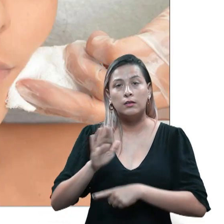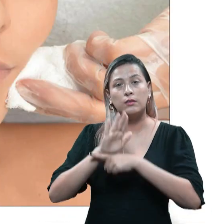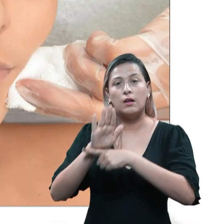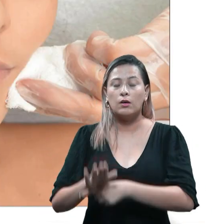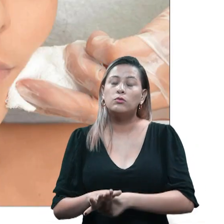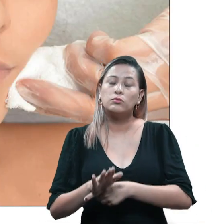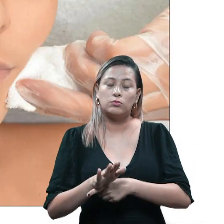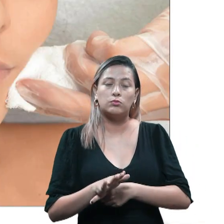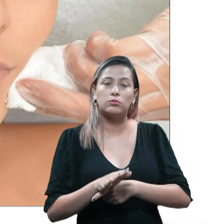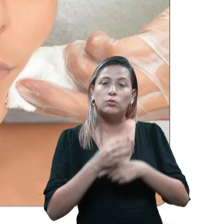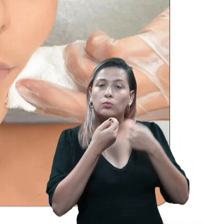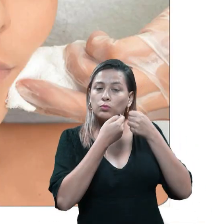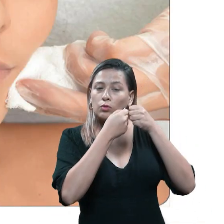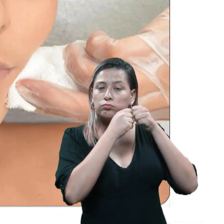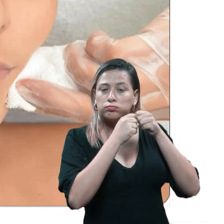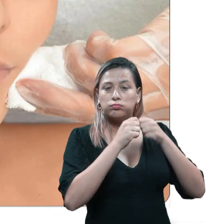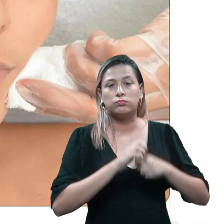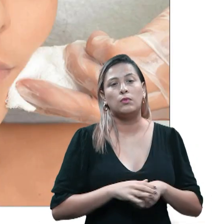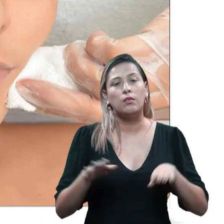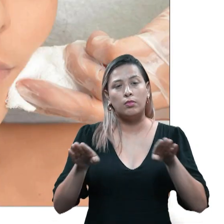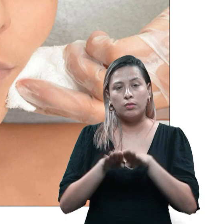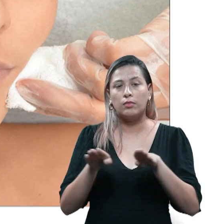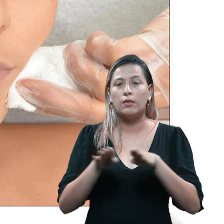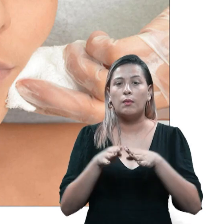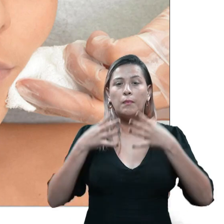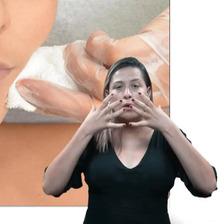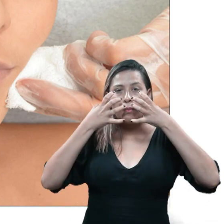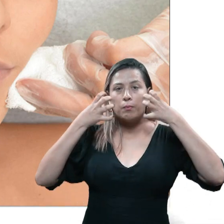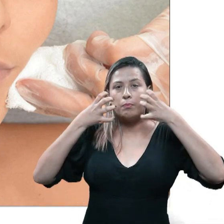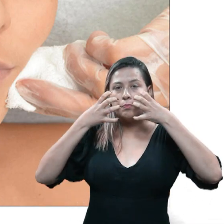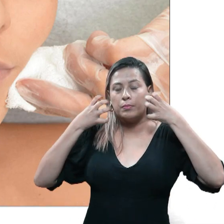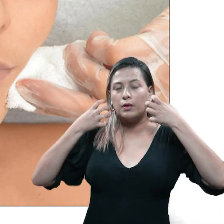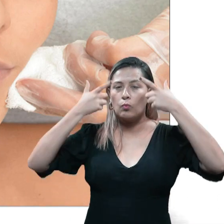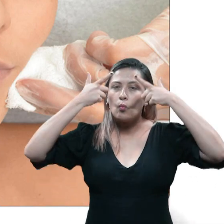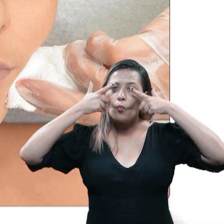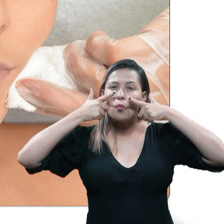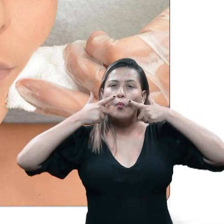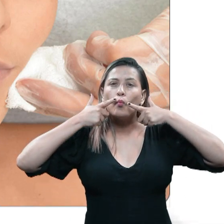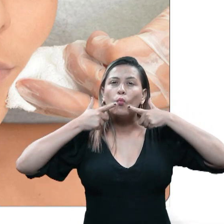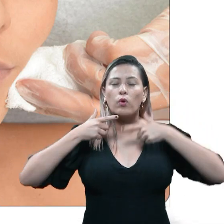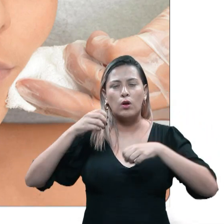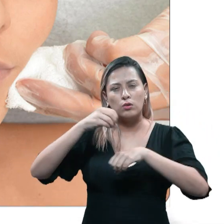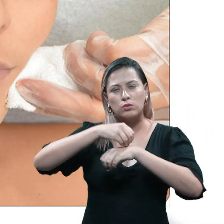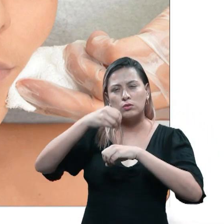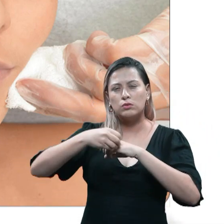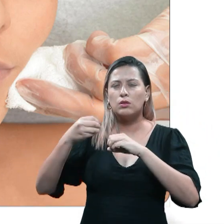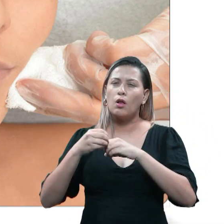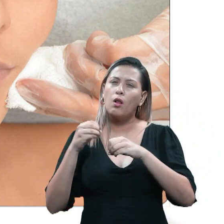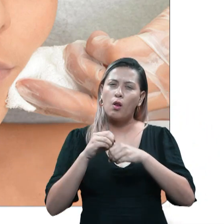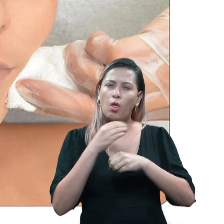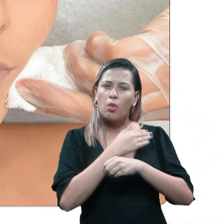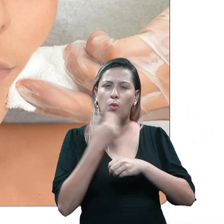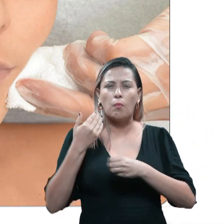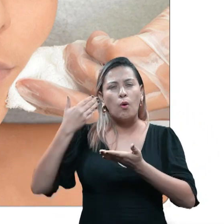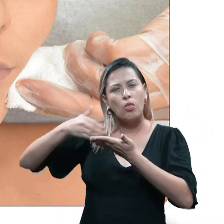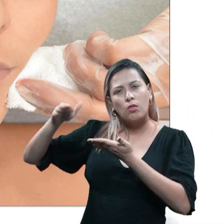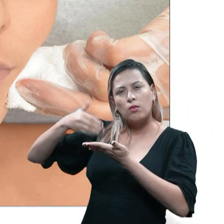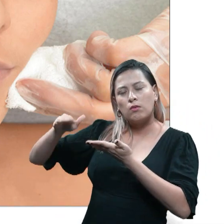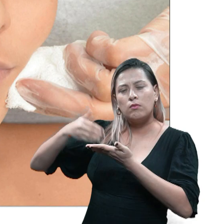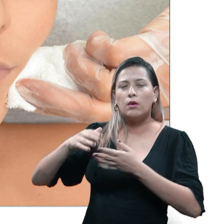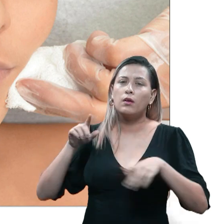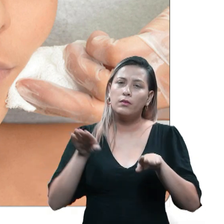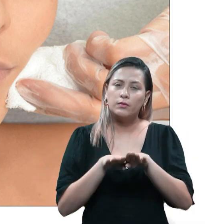limpeza de pele com o peeling ultrassônico, que além de limpar a pele removendo células mortas, ela ainda